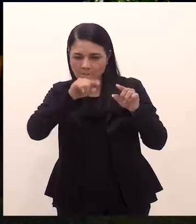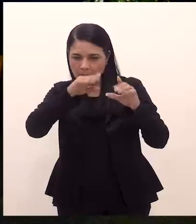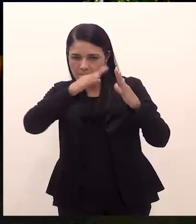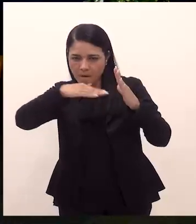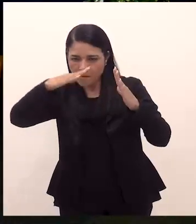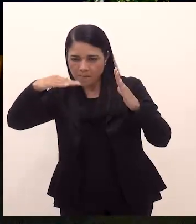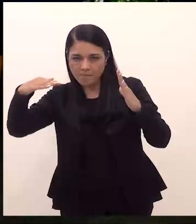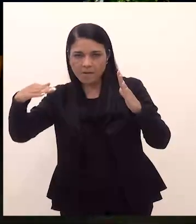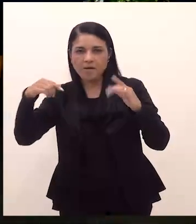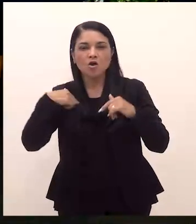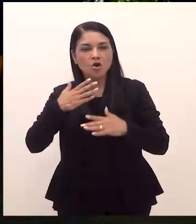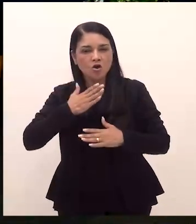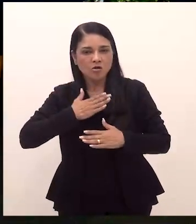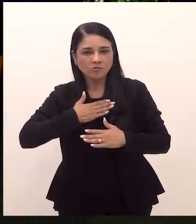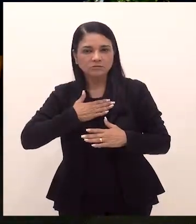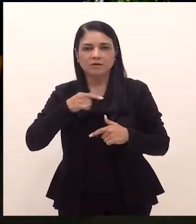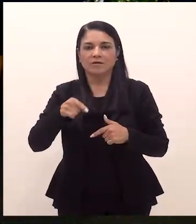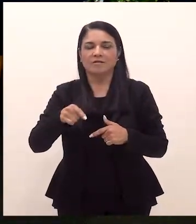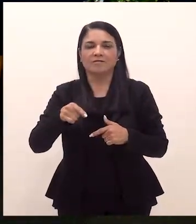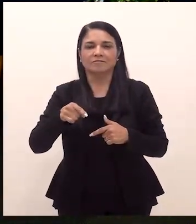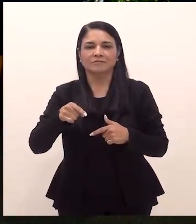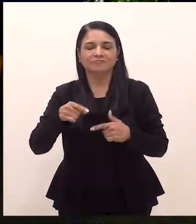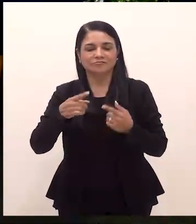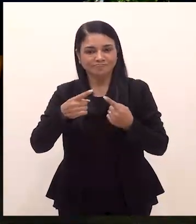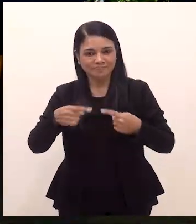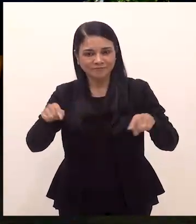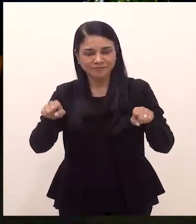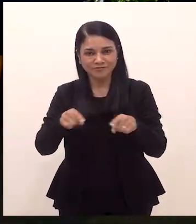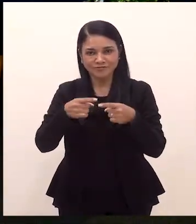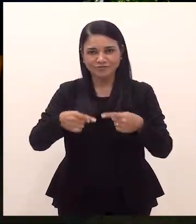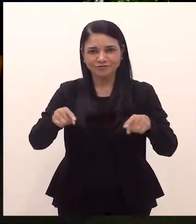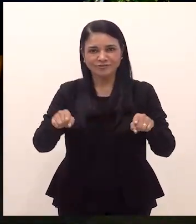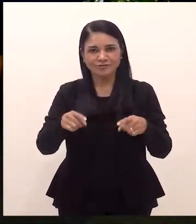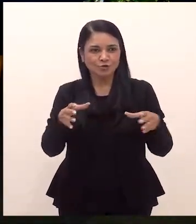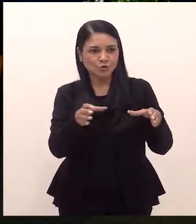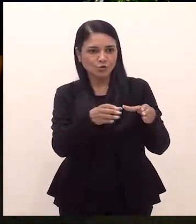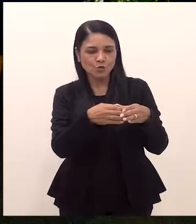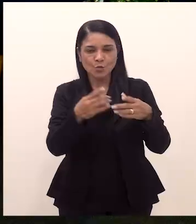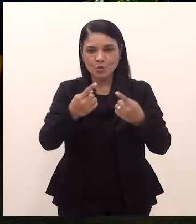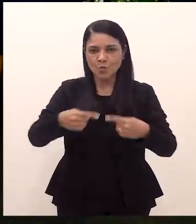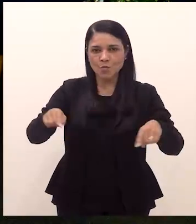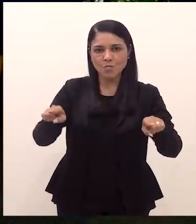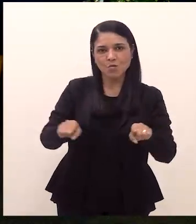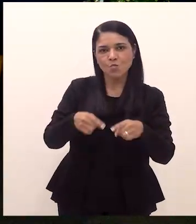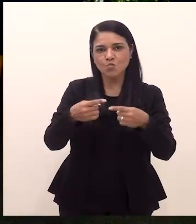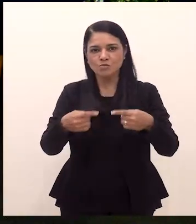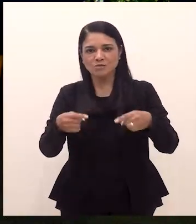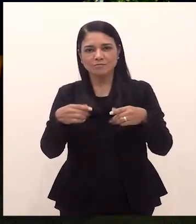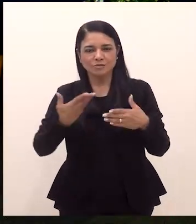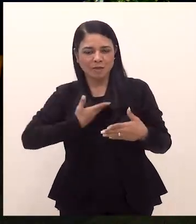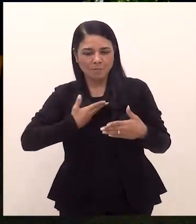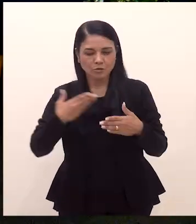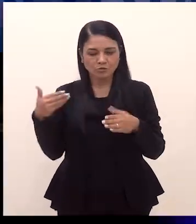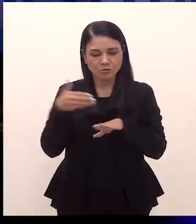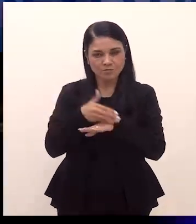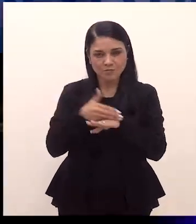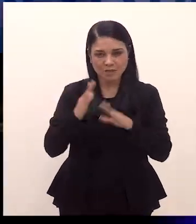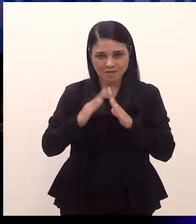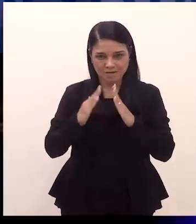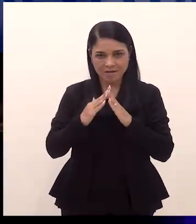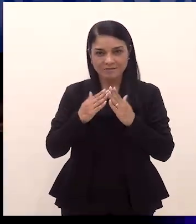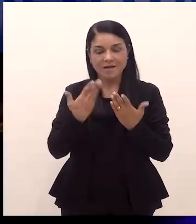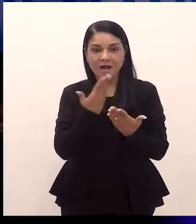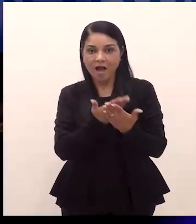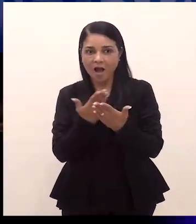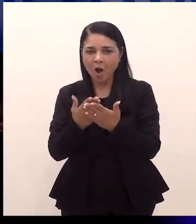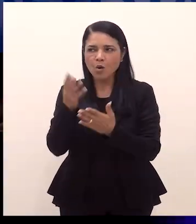gostava das coisas de assistir aos concertos que eles davam, os amigos que vinham em casa, as aulas, tantas aulas que